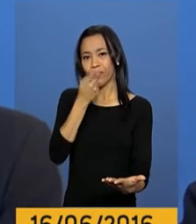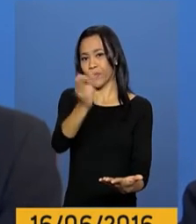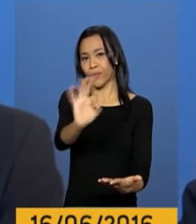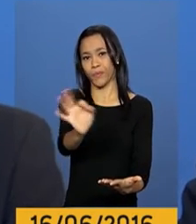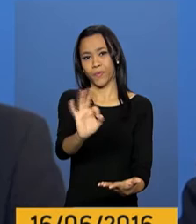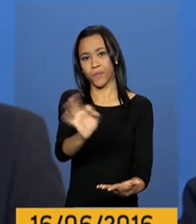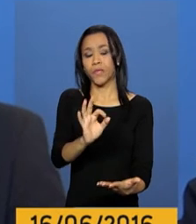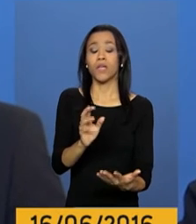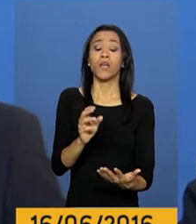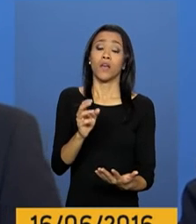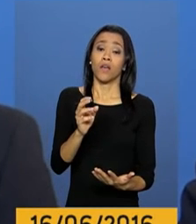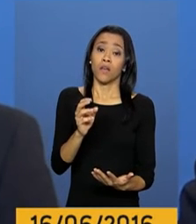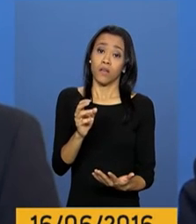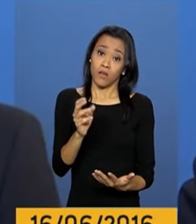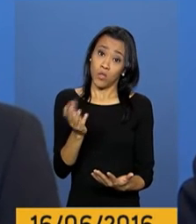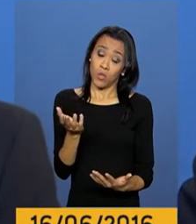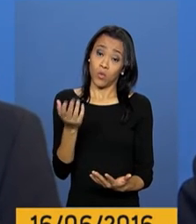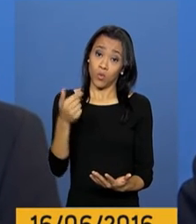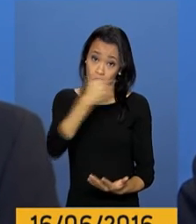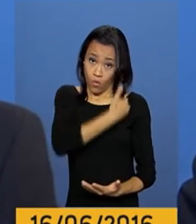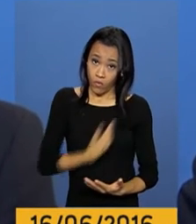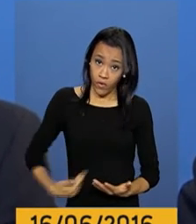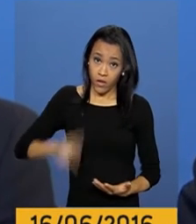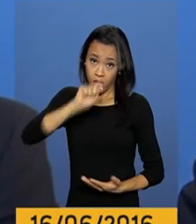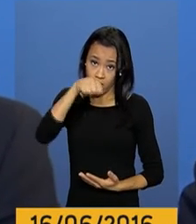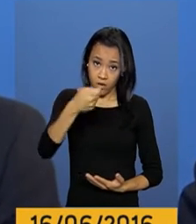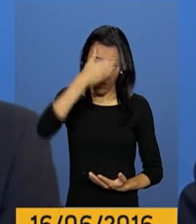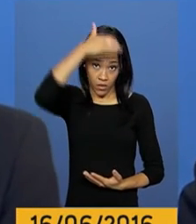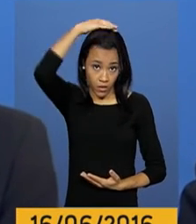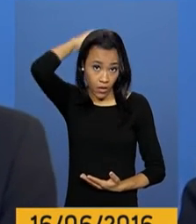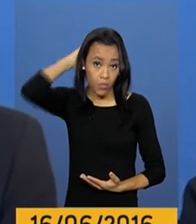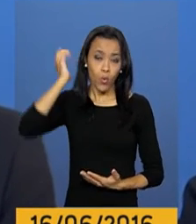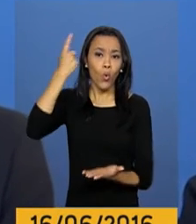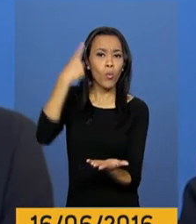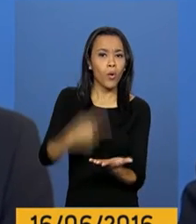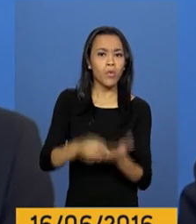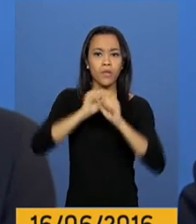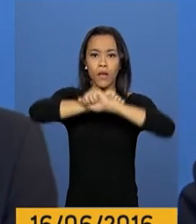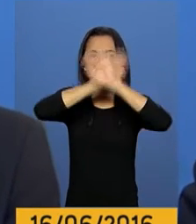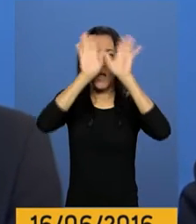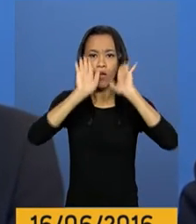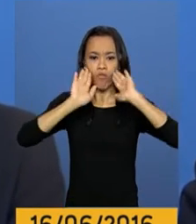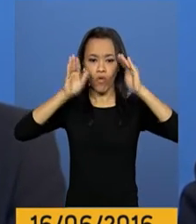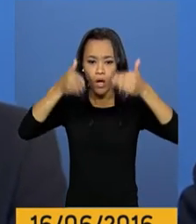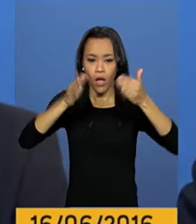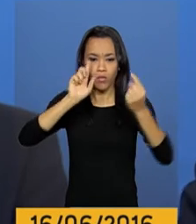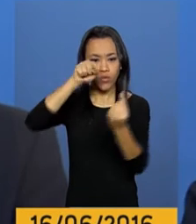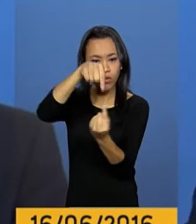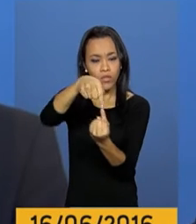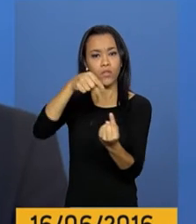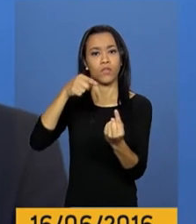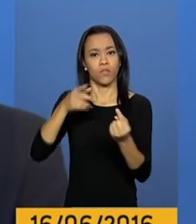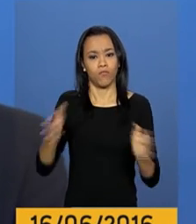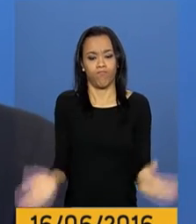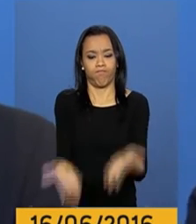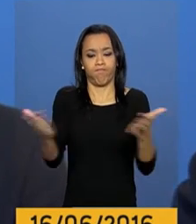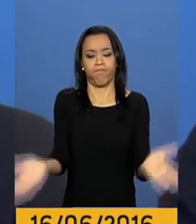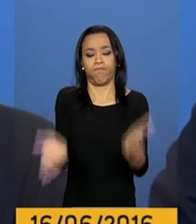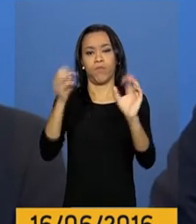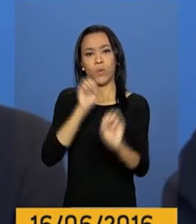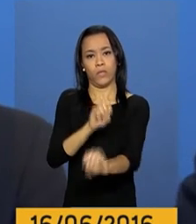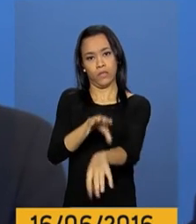que nós temos no governo Temer um compromisso objetivo em favor da educação, e